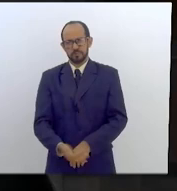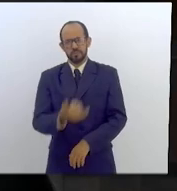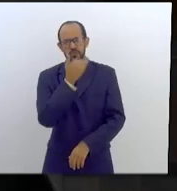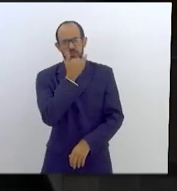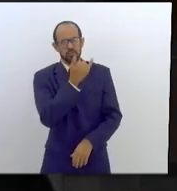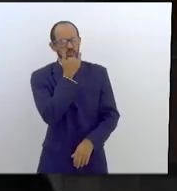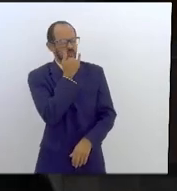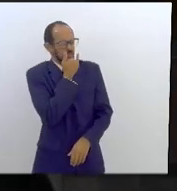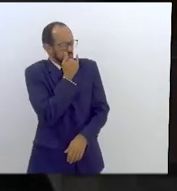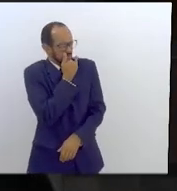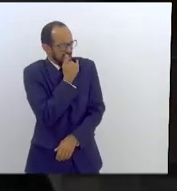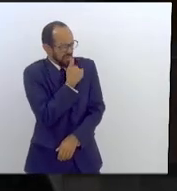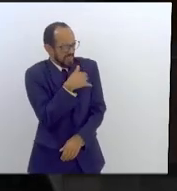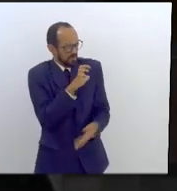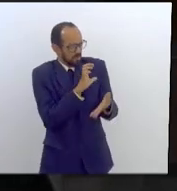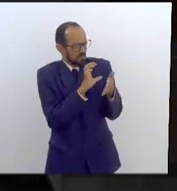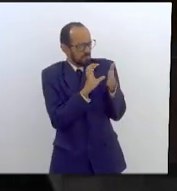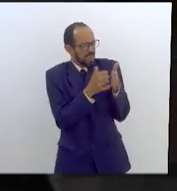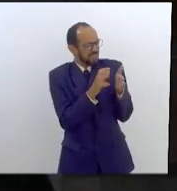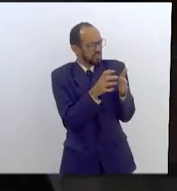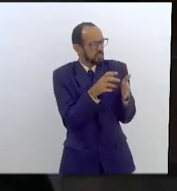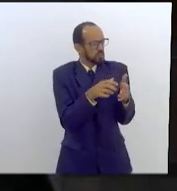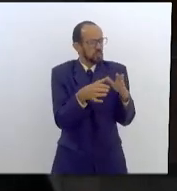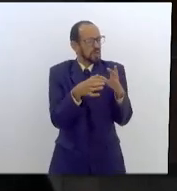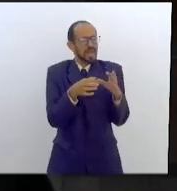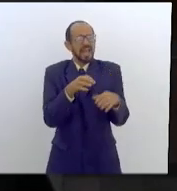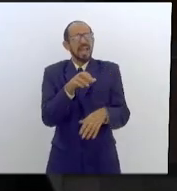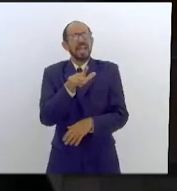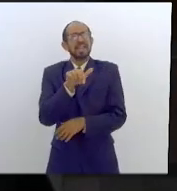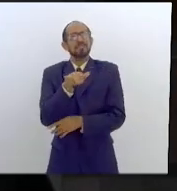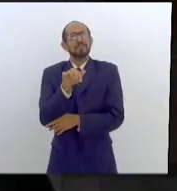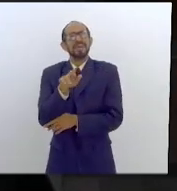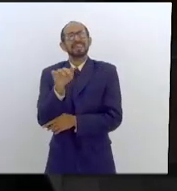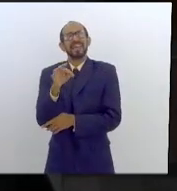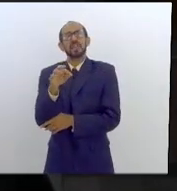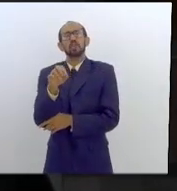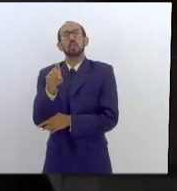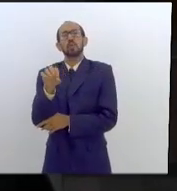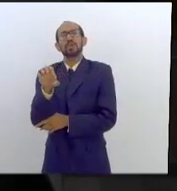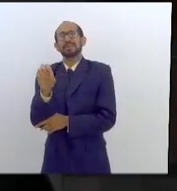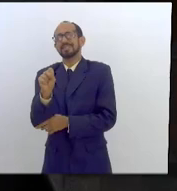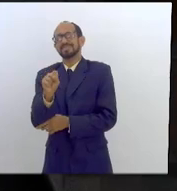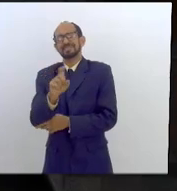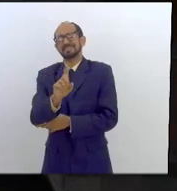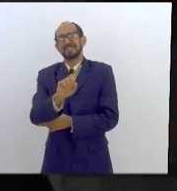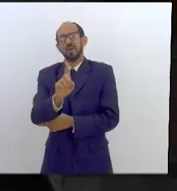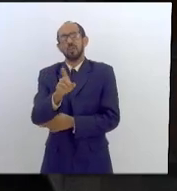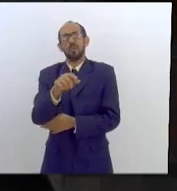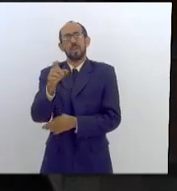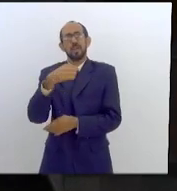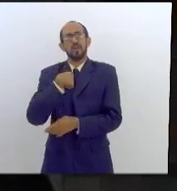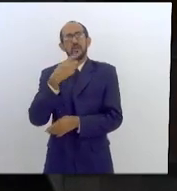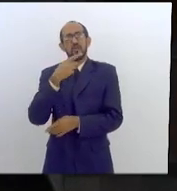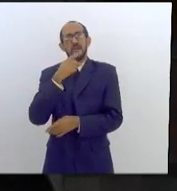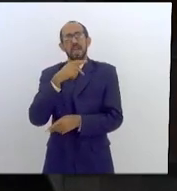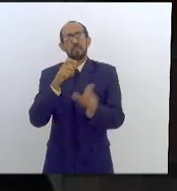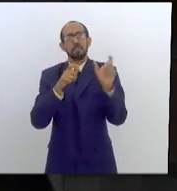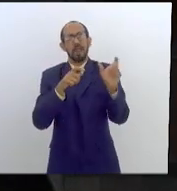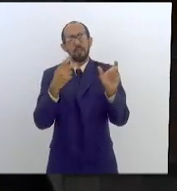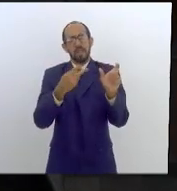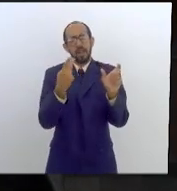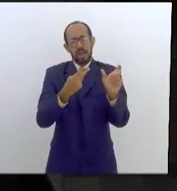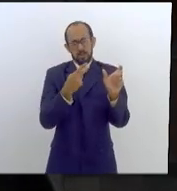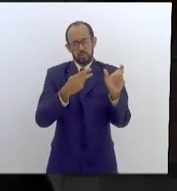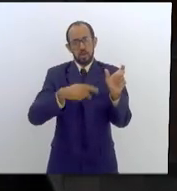Libertadores não tens que eu fiquei aqui com a taça do Flamengo que foi campeão da Libertadores mas presidente do partido